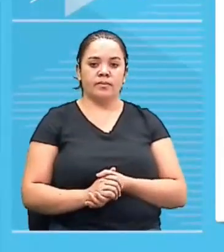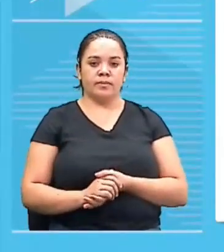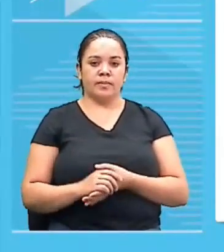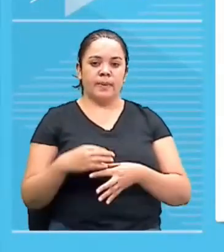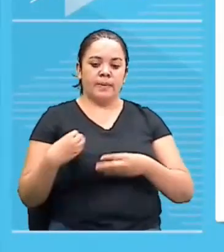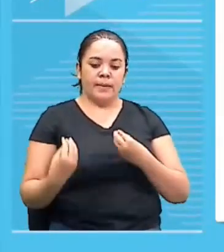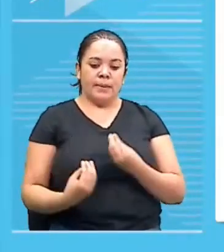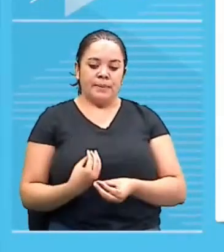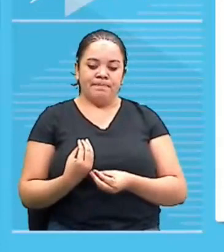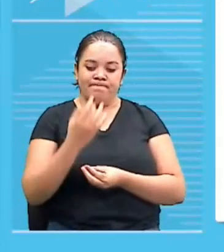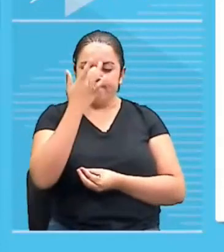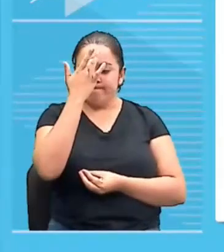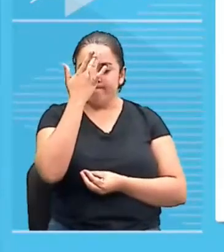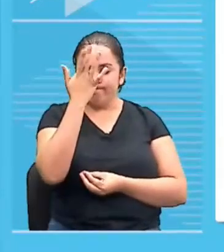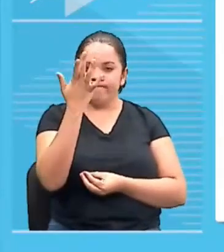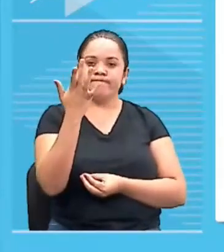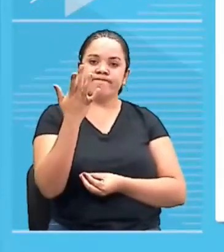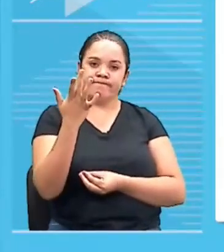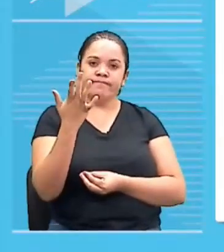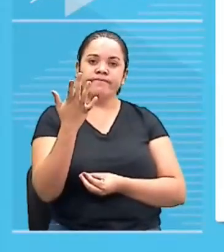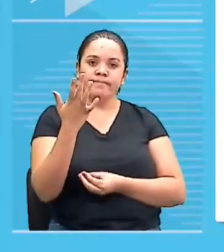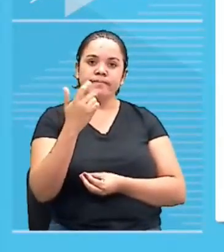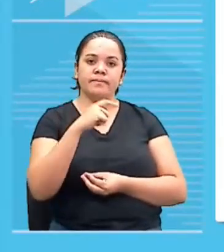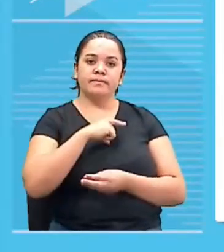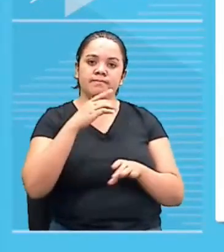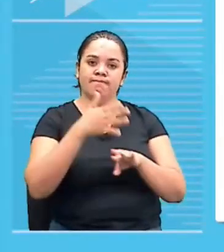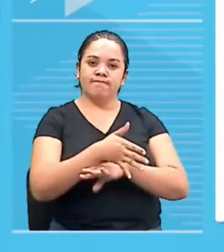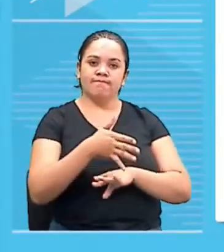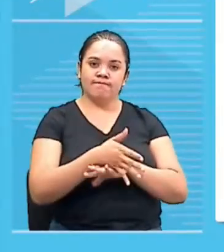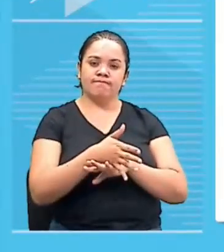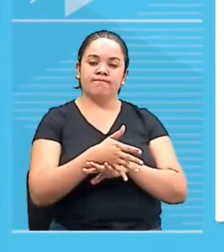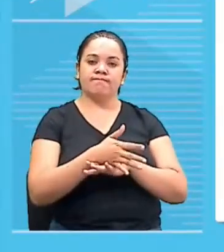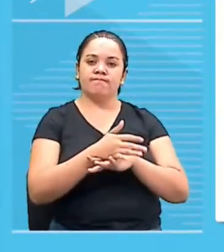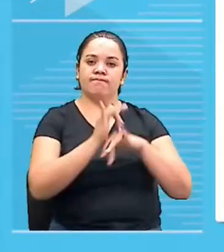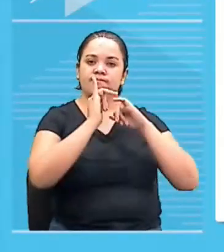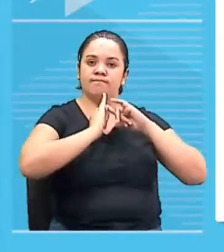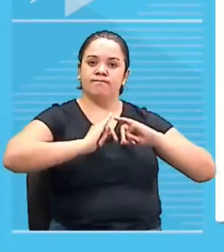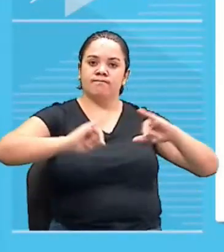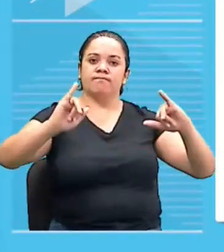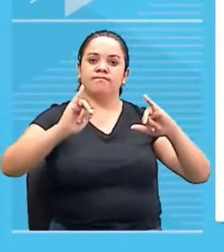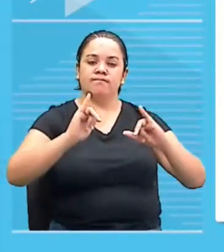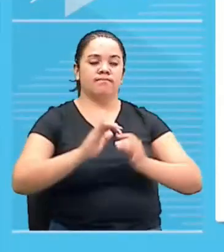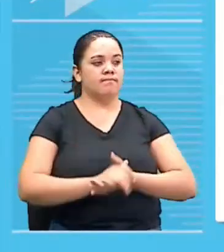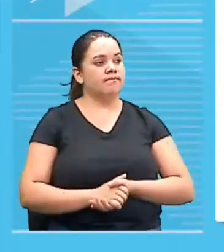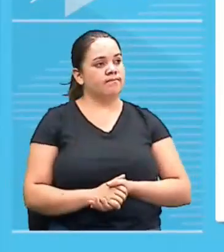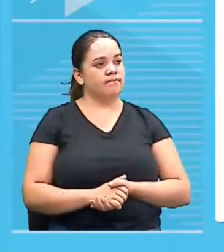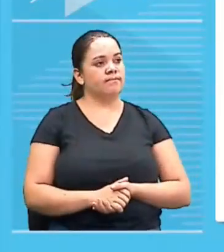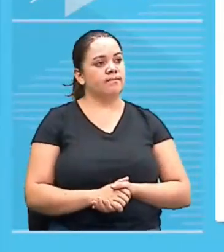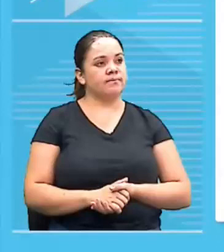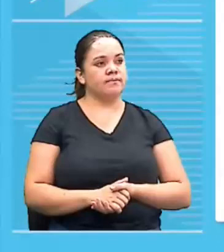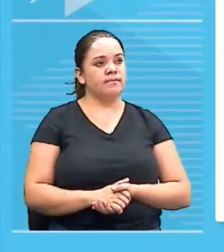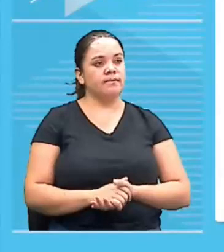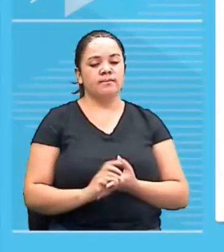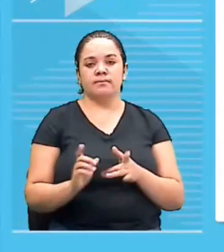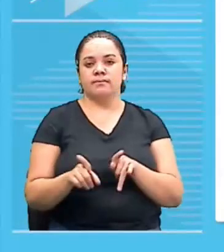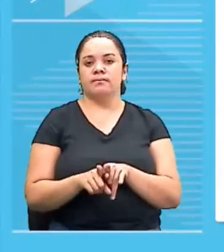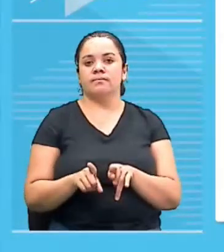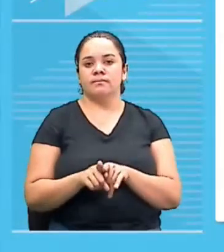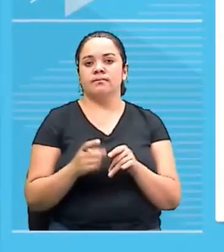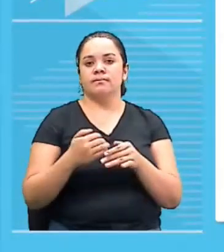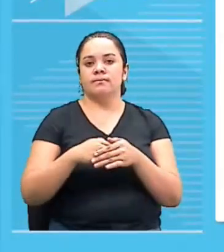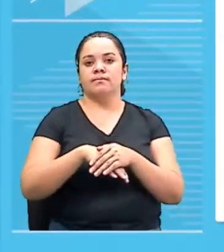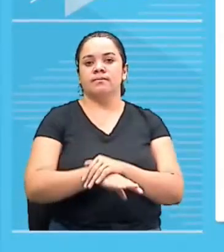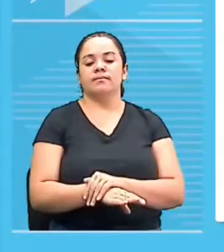é como se fosse a facilidade de ter acesso à informação, quase que automática, tá? E também armazenar